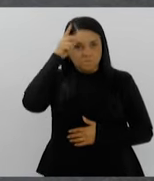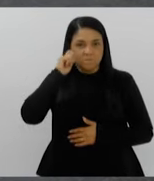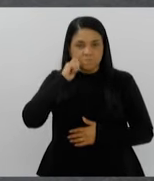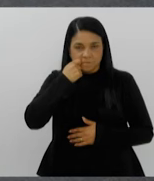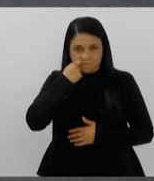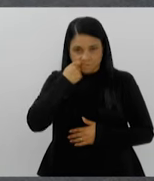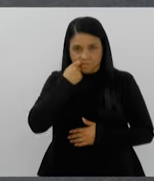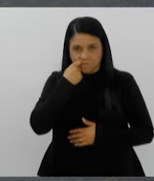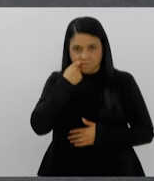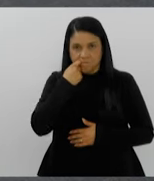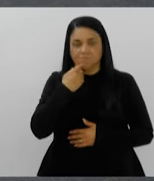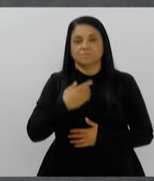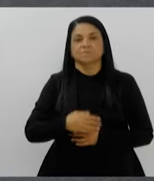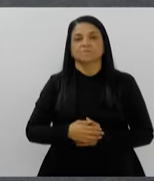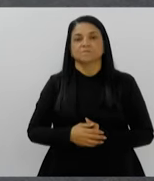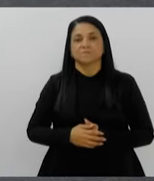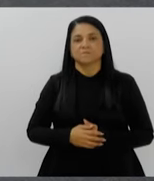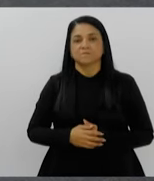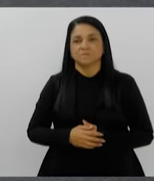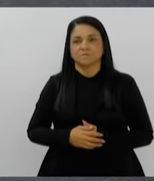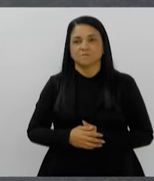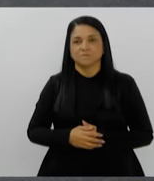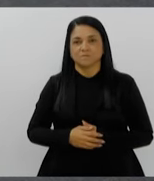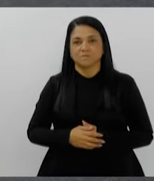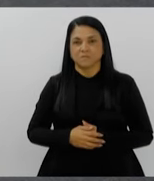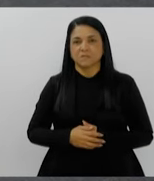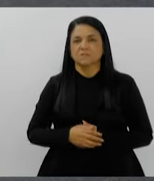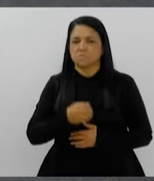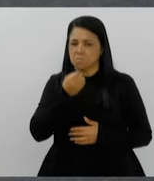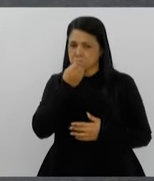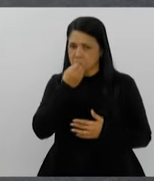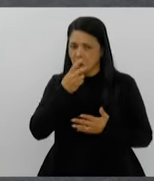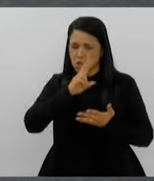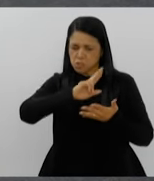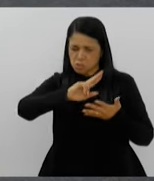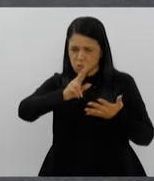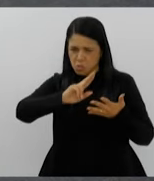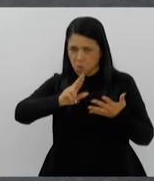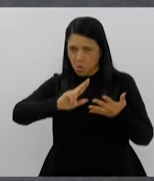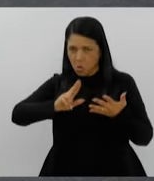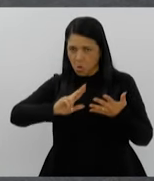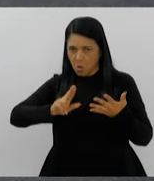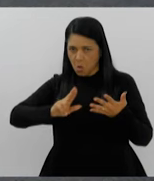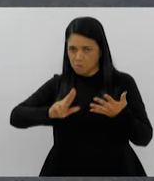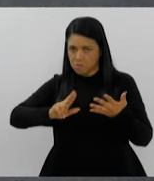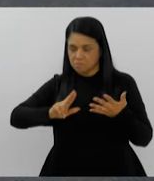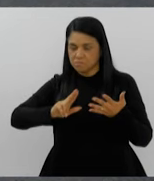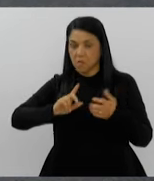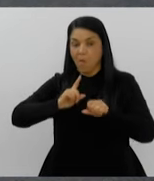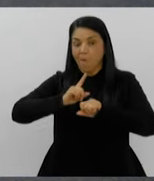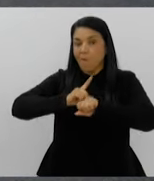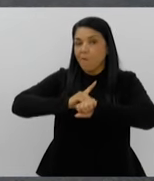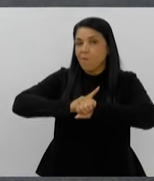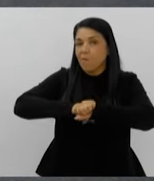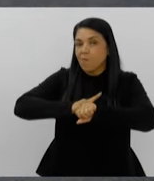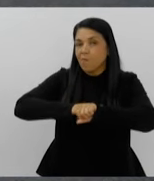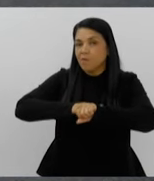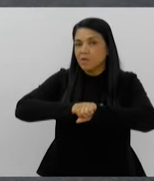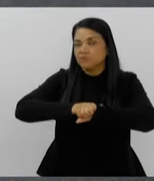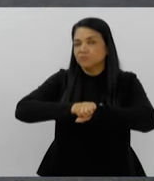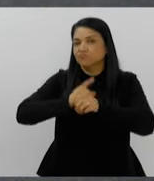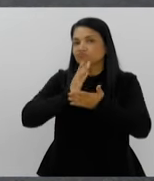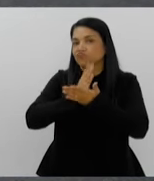Disse o seguinte, que tem bons nomes, cito o nome de alguns deputados, é hora de acabar com políticos